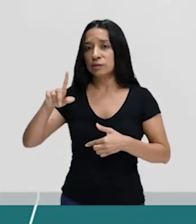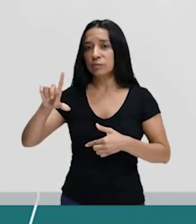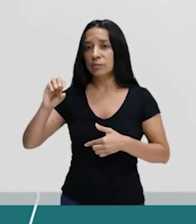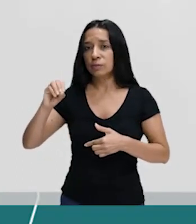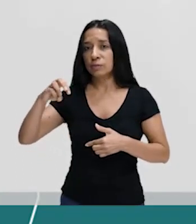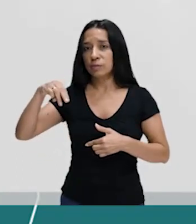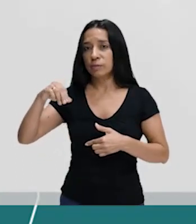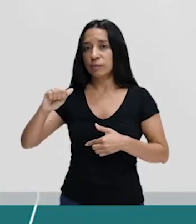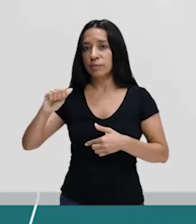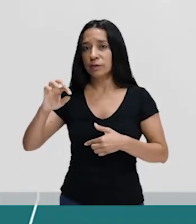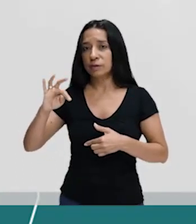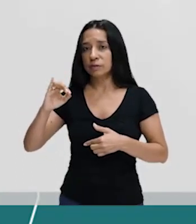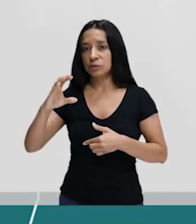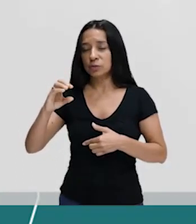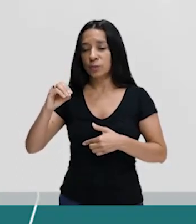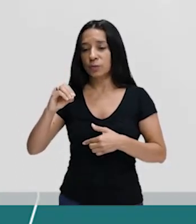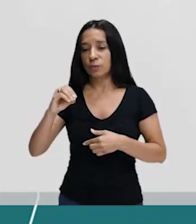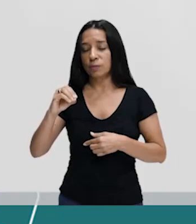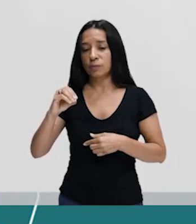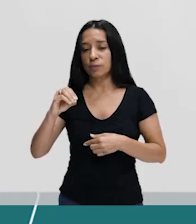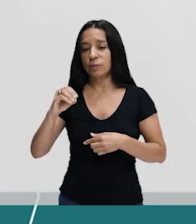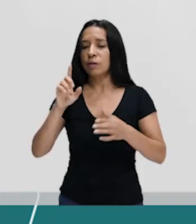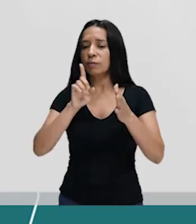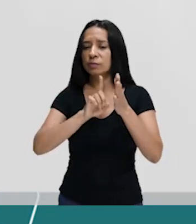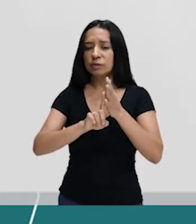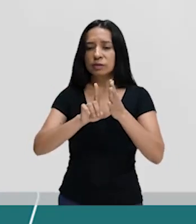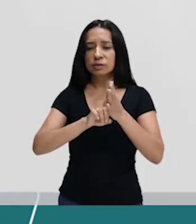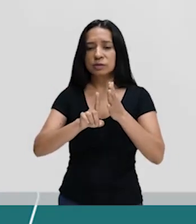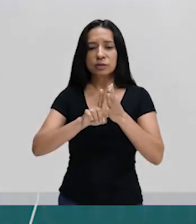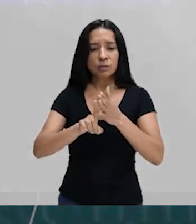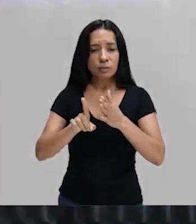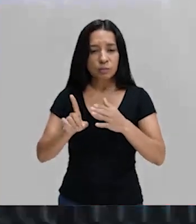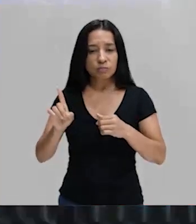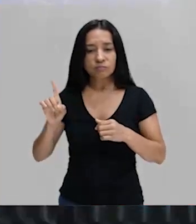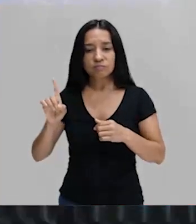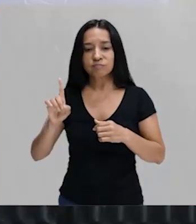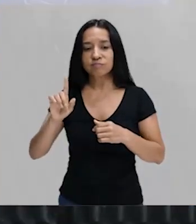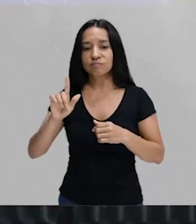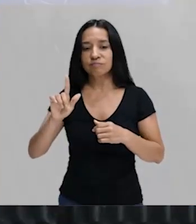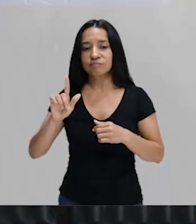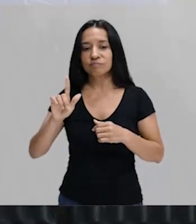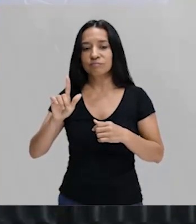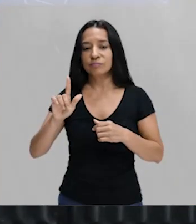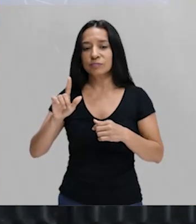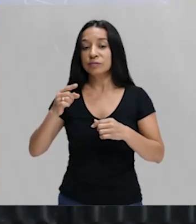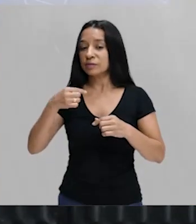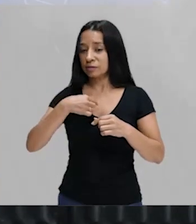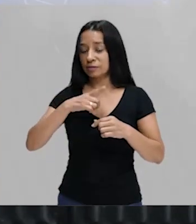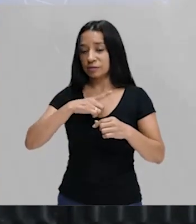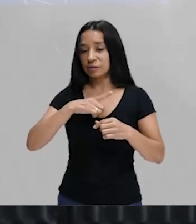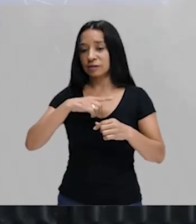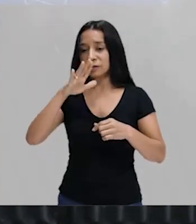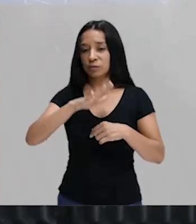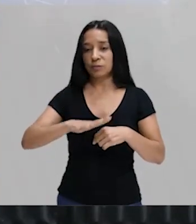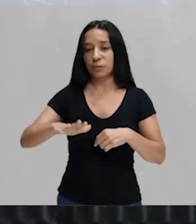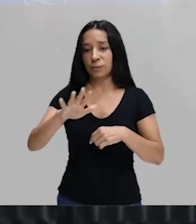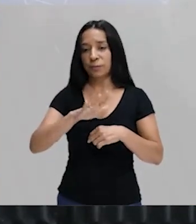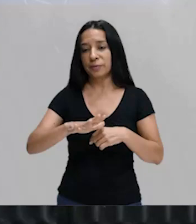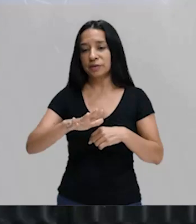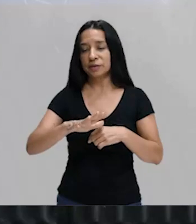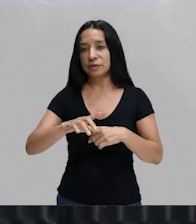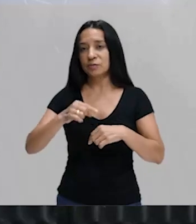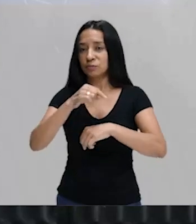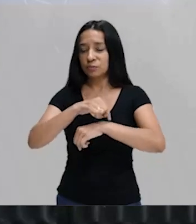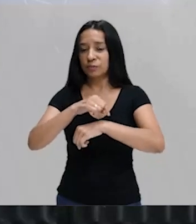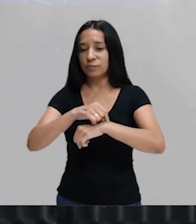questão Christian, que é o nome de um embaixador inglês que atuava no Brasil nesse momento. Ou seja, a partir